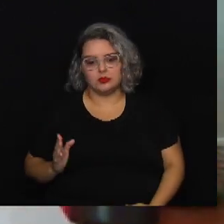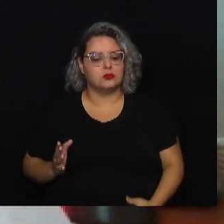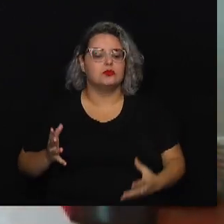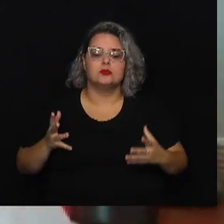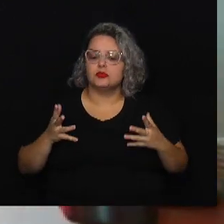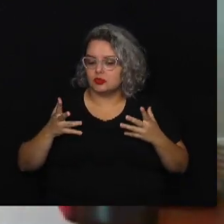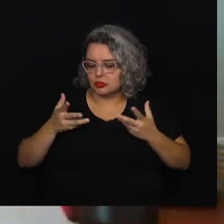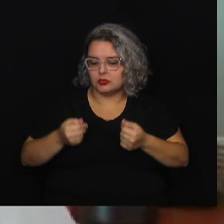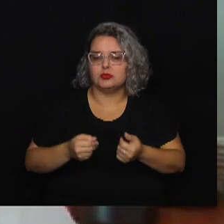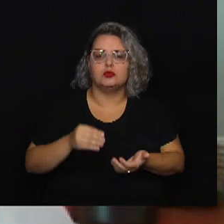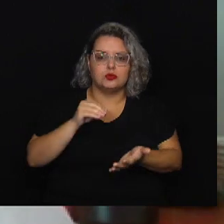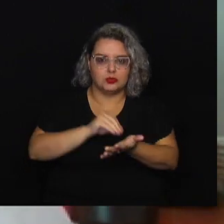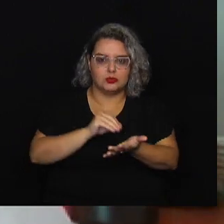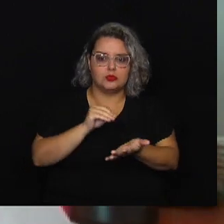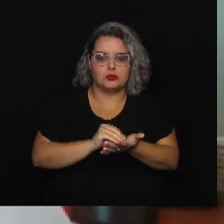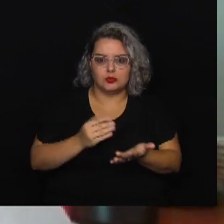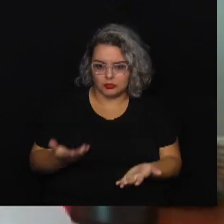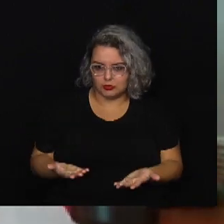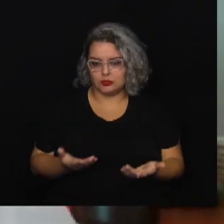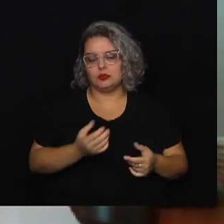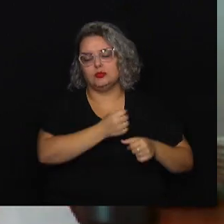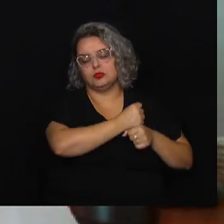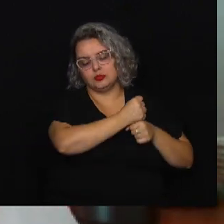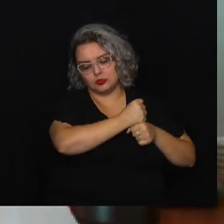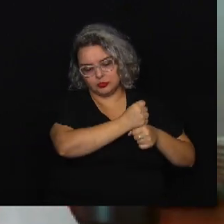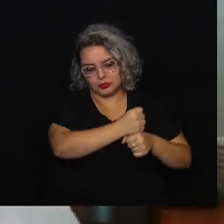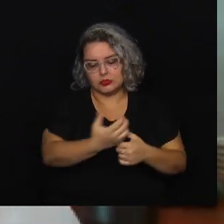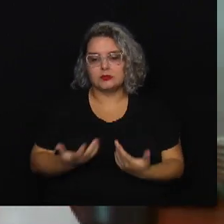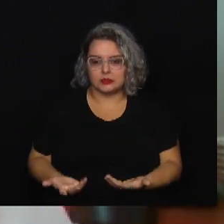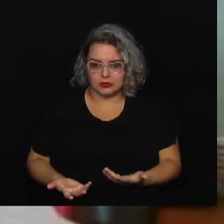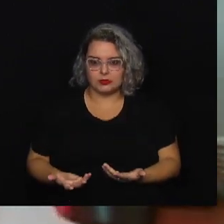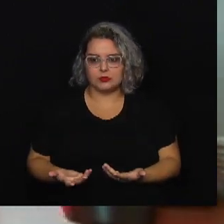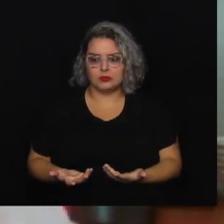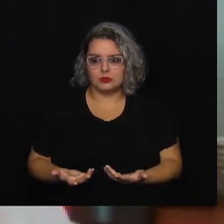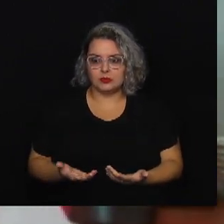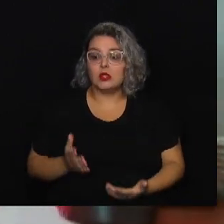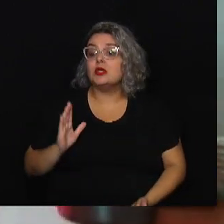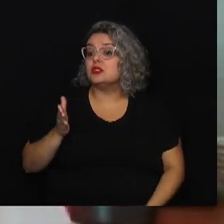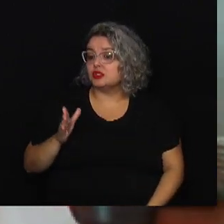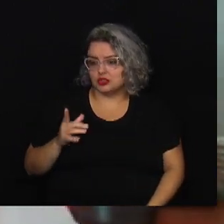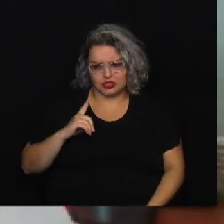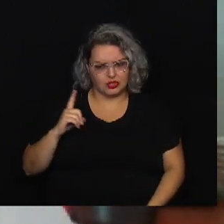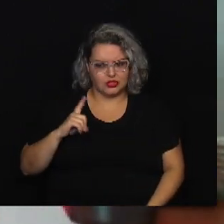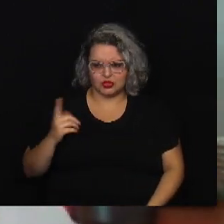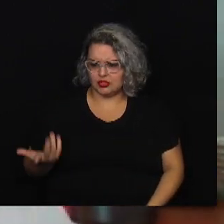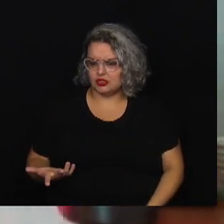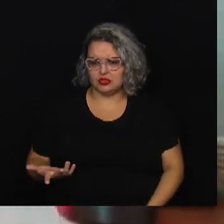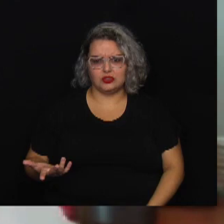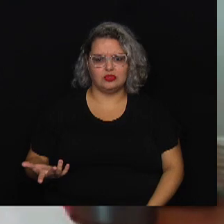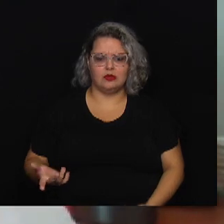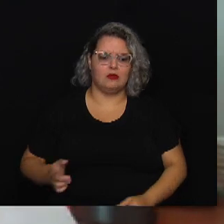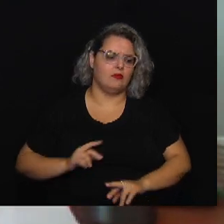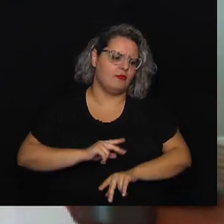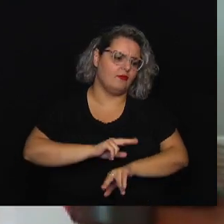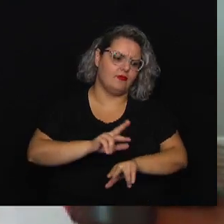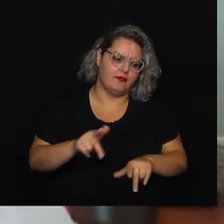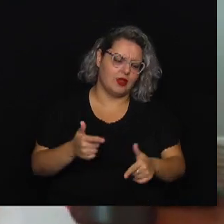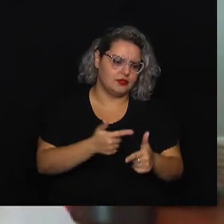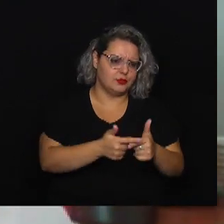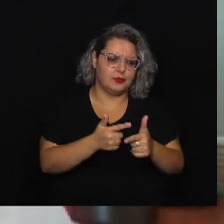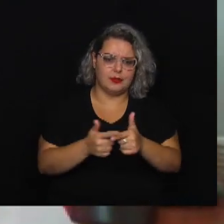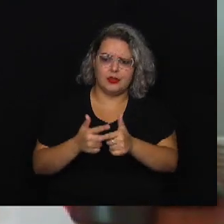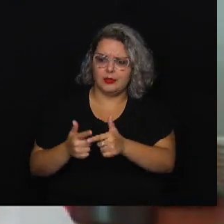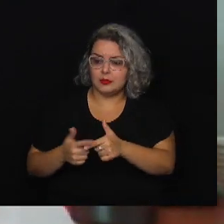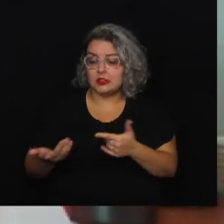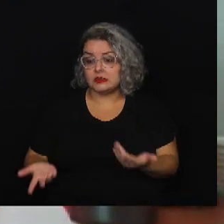nos últimos e recentes anos, né, é, já tinha muitas fragilidades, né, mas